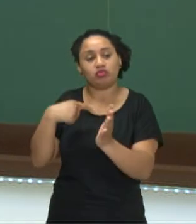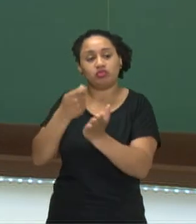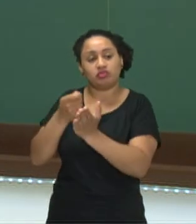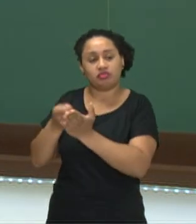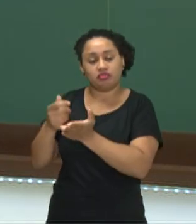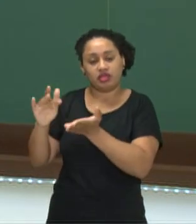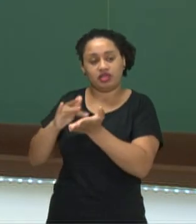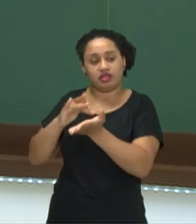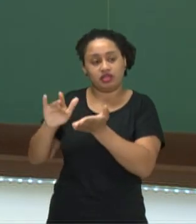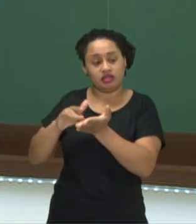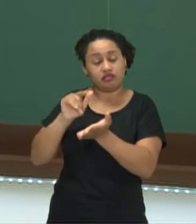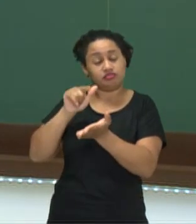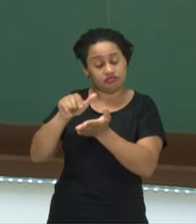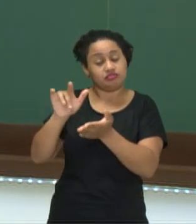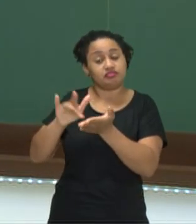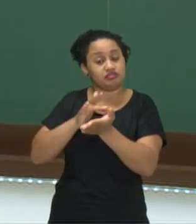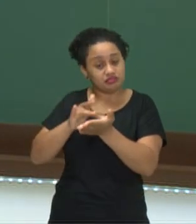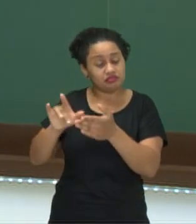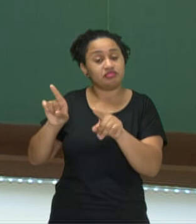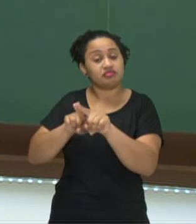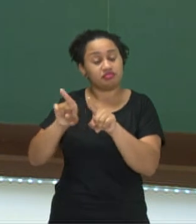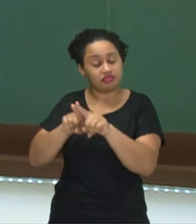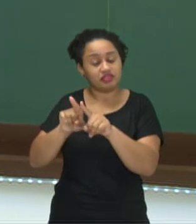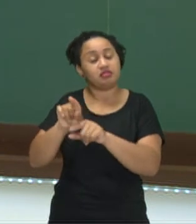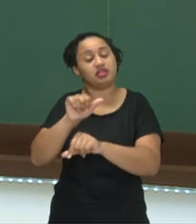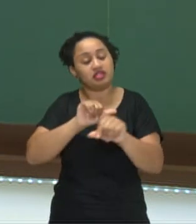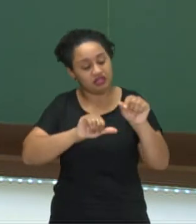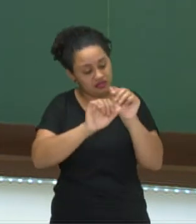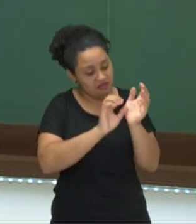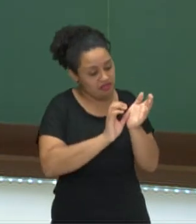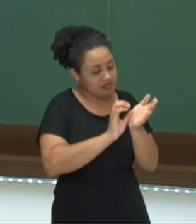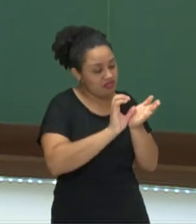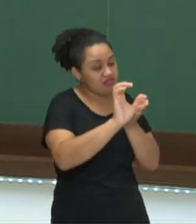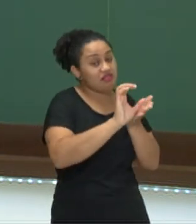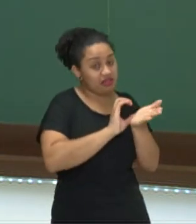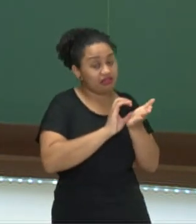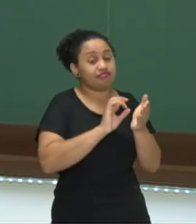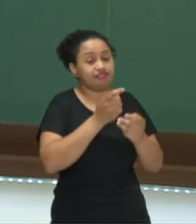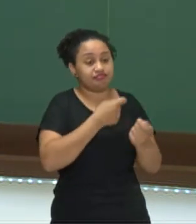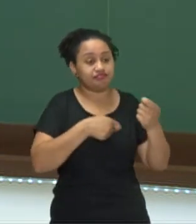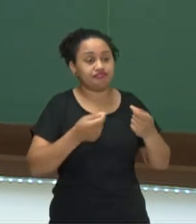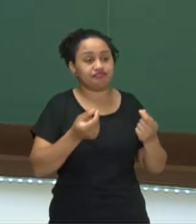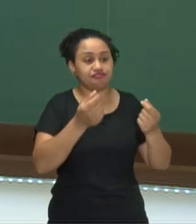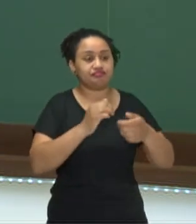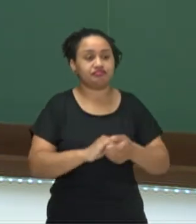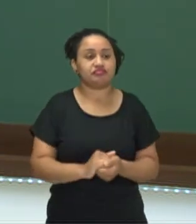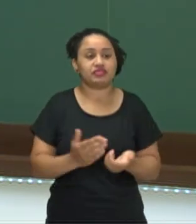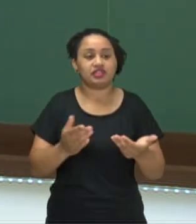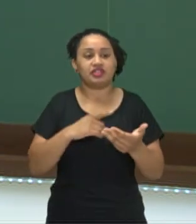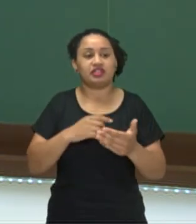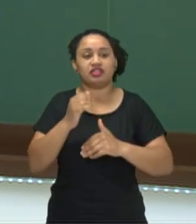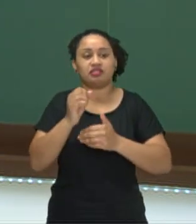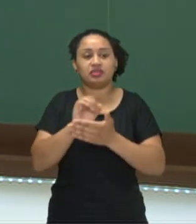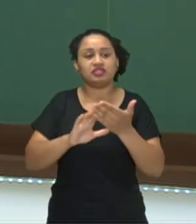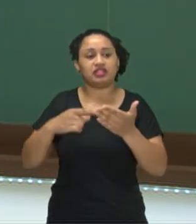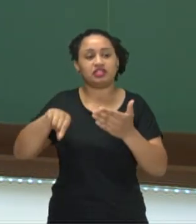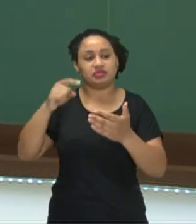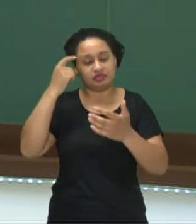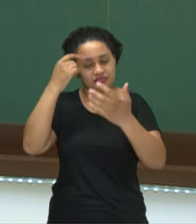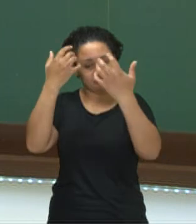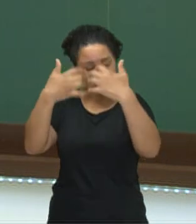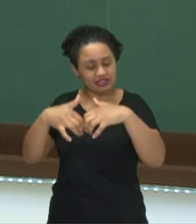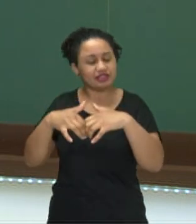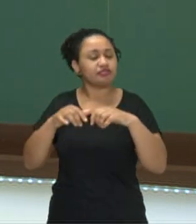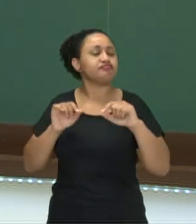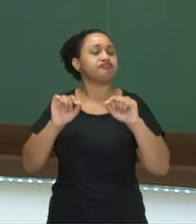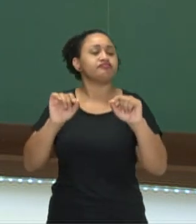tablet se tornar novamente num ativo financeiro. Aqui nós temos uma atividade mão na massa para vocês pensarem. O que é uma